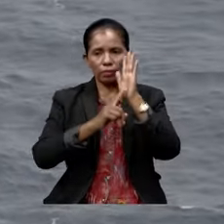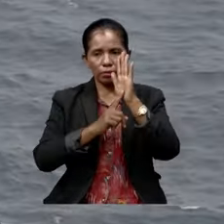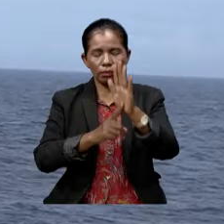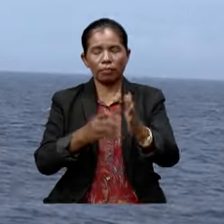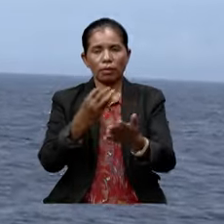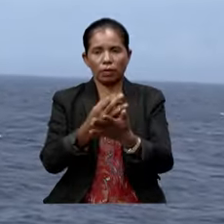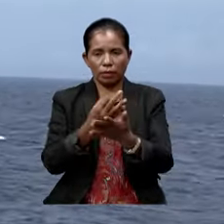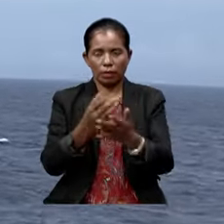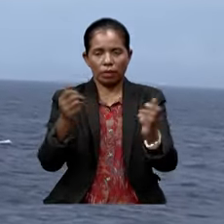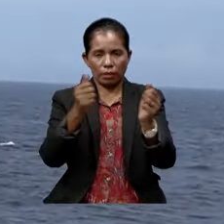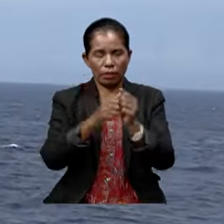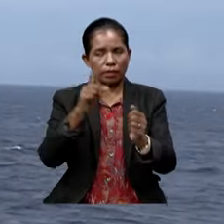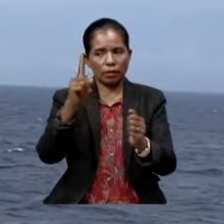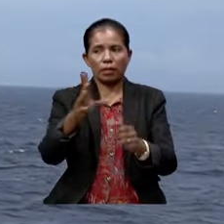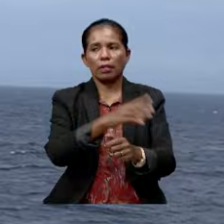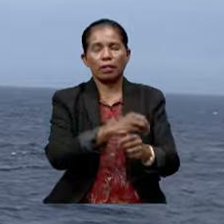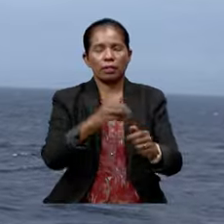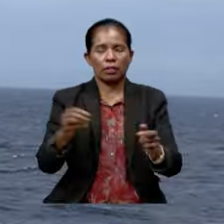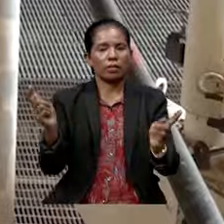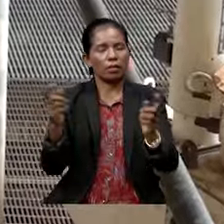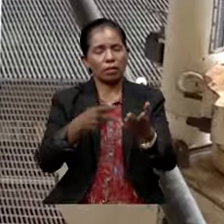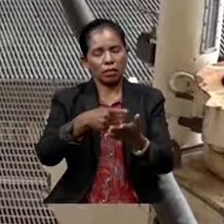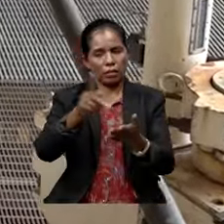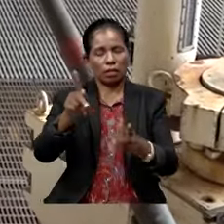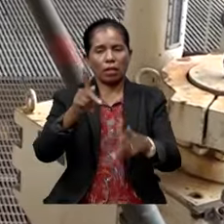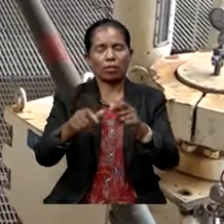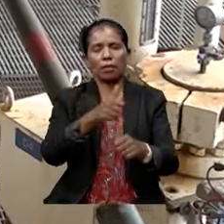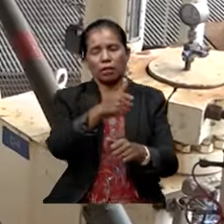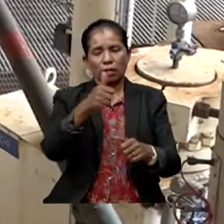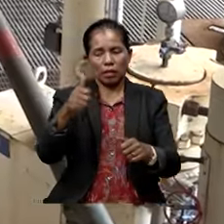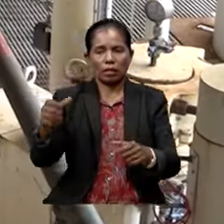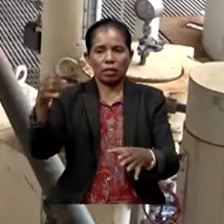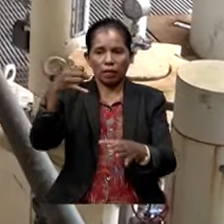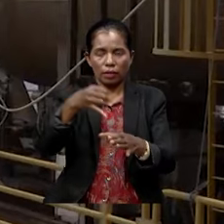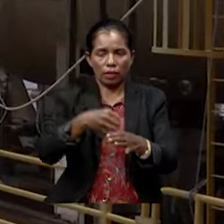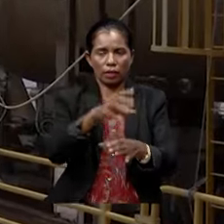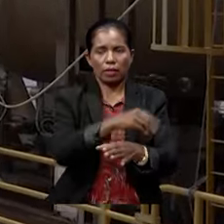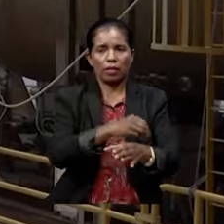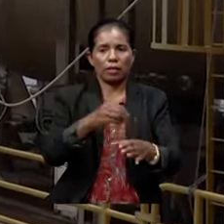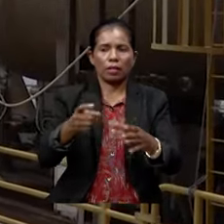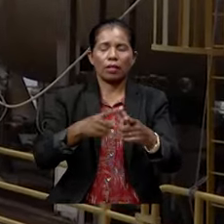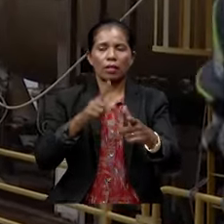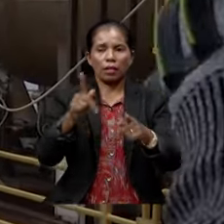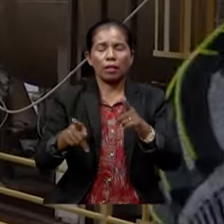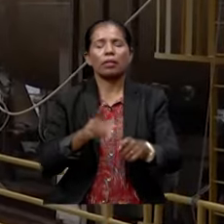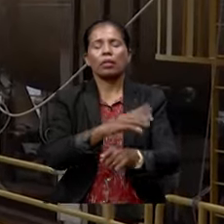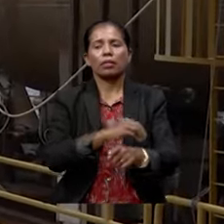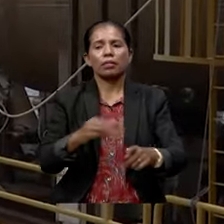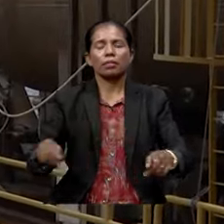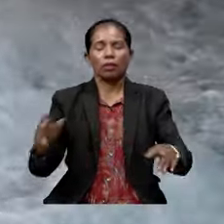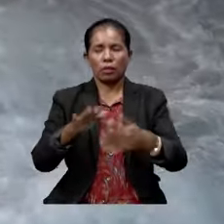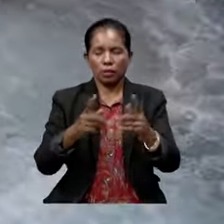dólar americano ida nebe sei selo ba vendedor ida idak nebe envolve prática comum ida e operação sira